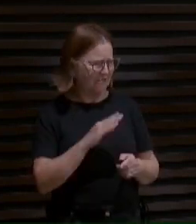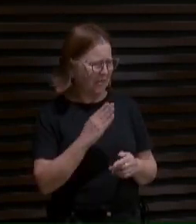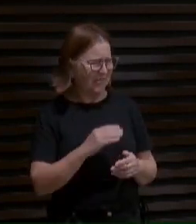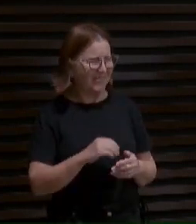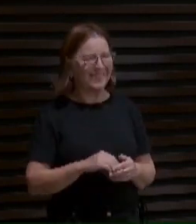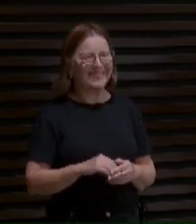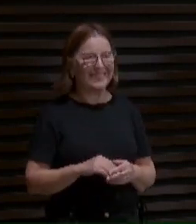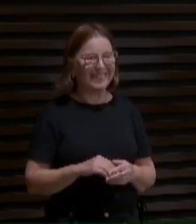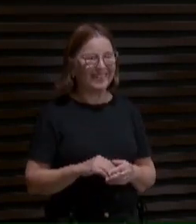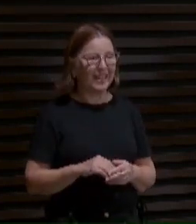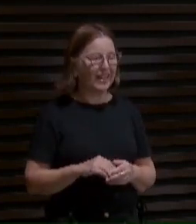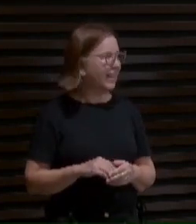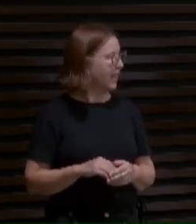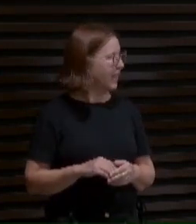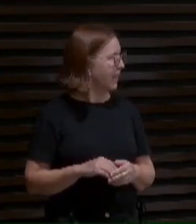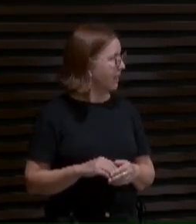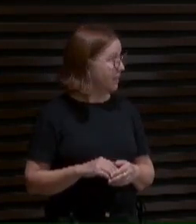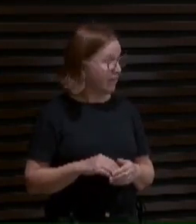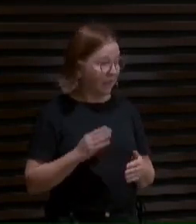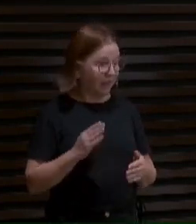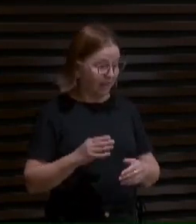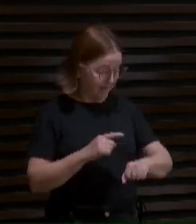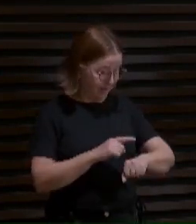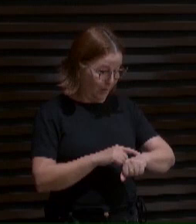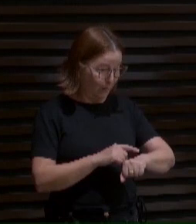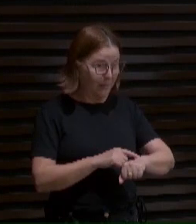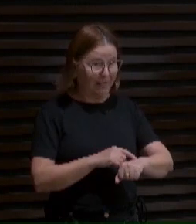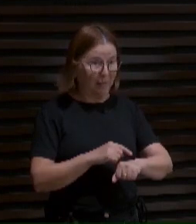Gente, já fui 41 minutos.